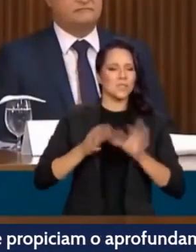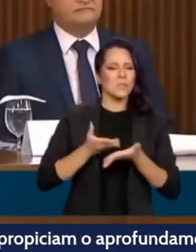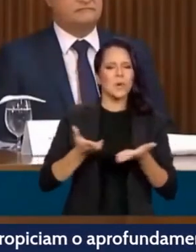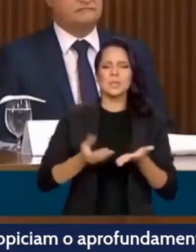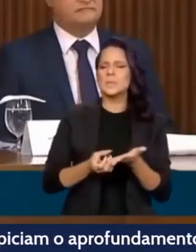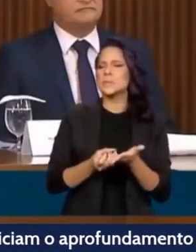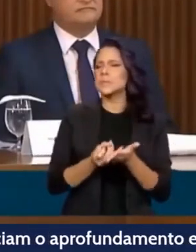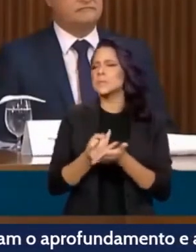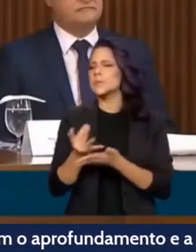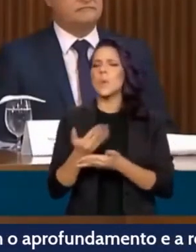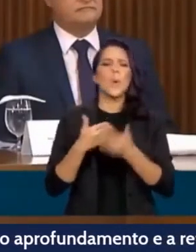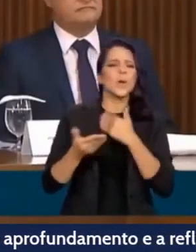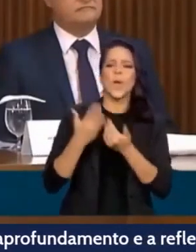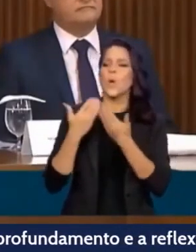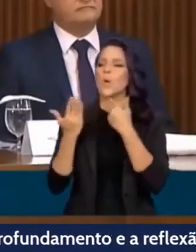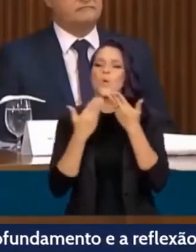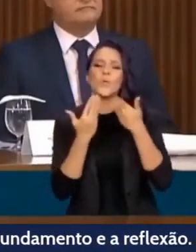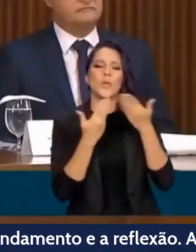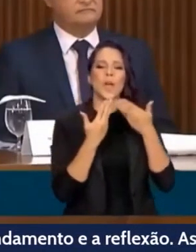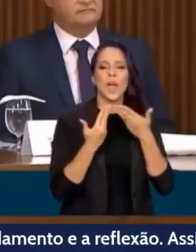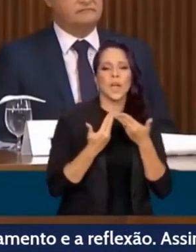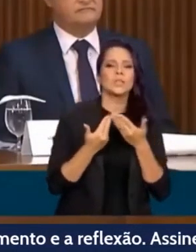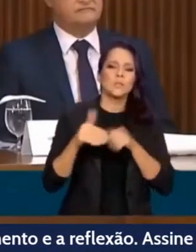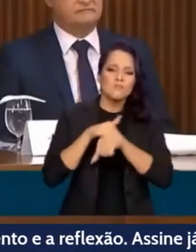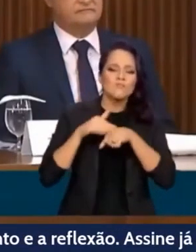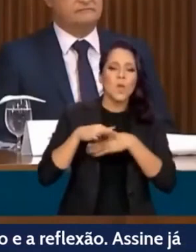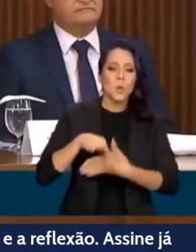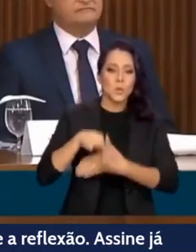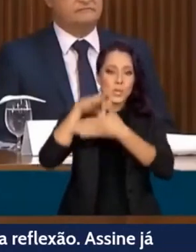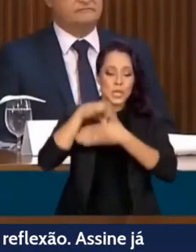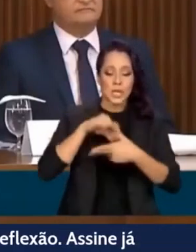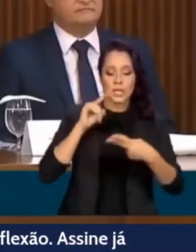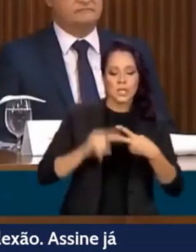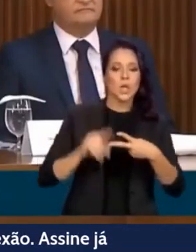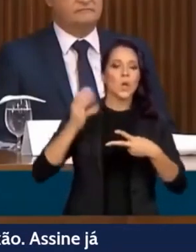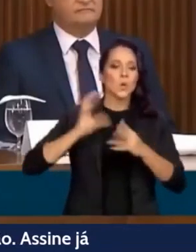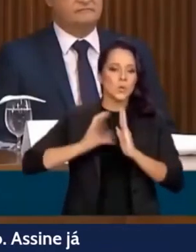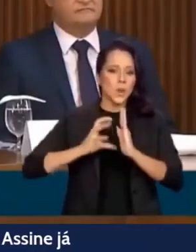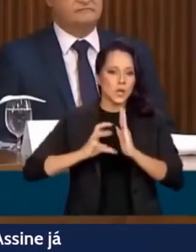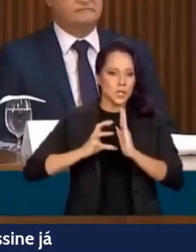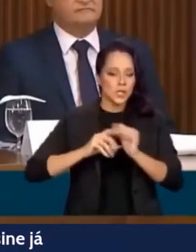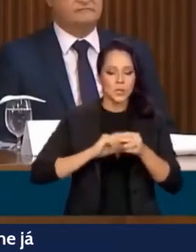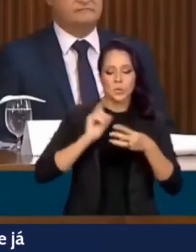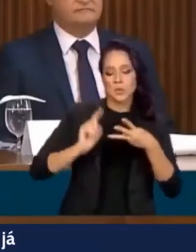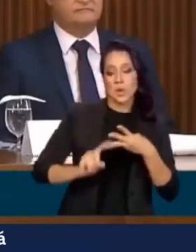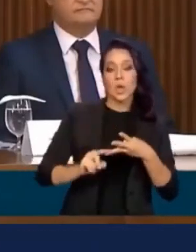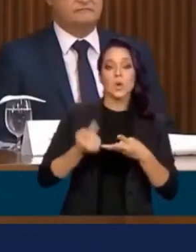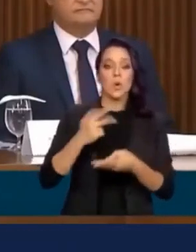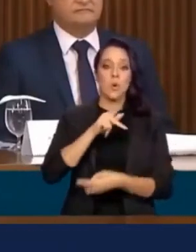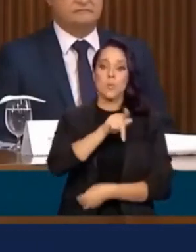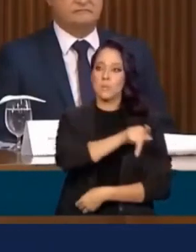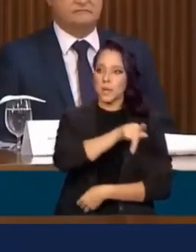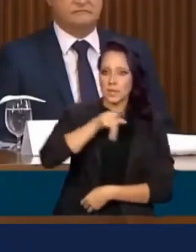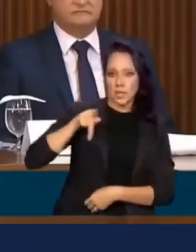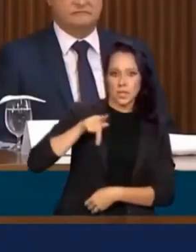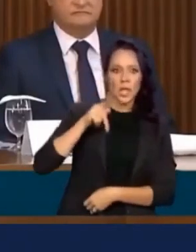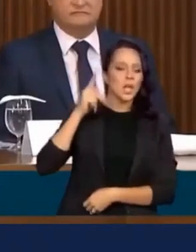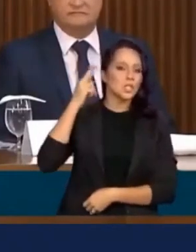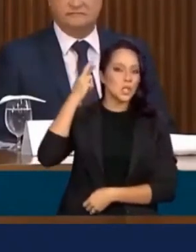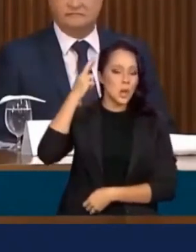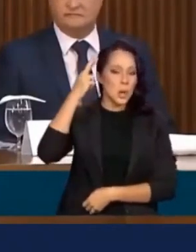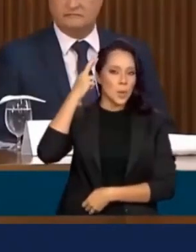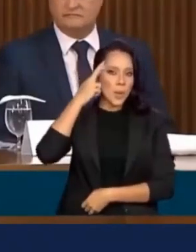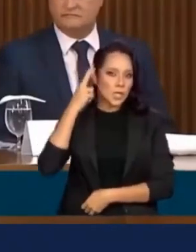tantas quantas conversas foi necessário com as lideranças com os partidos políticos com o Presidente Rodrigo